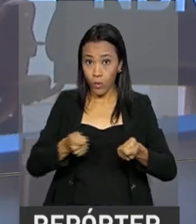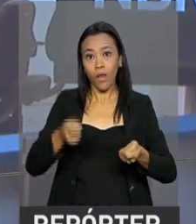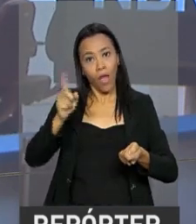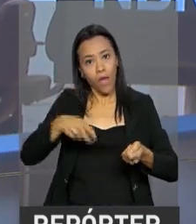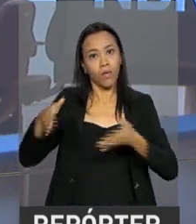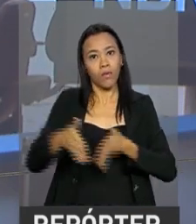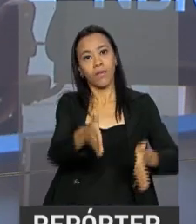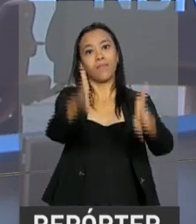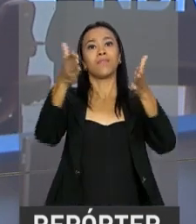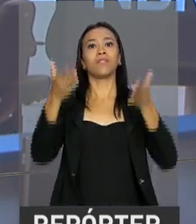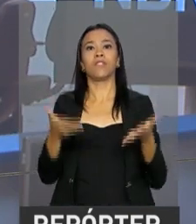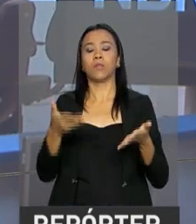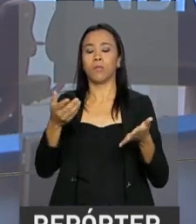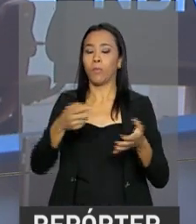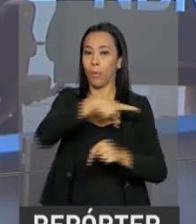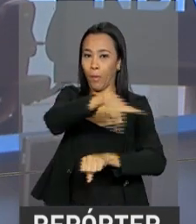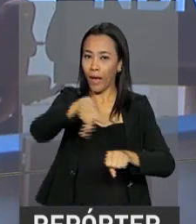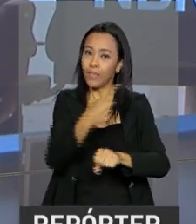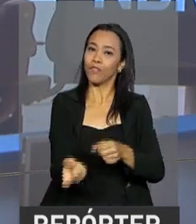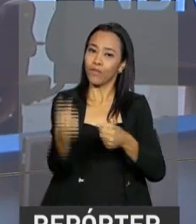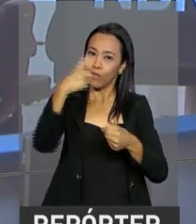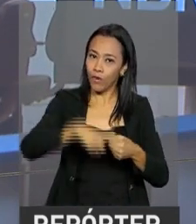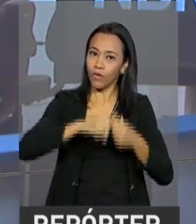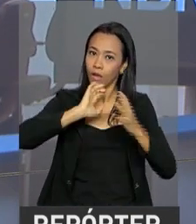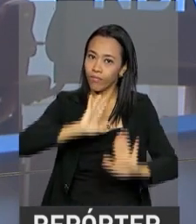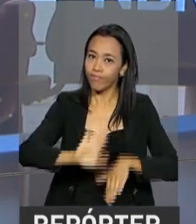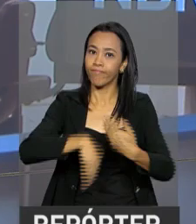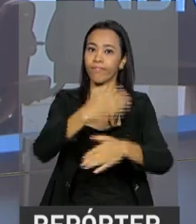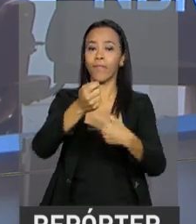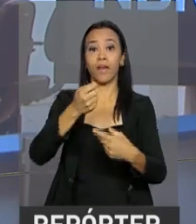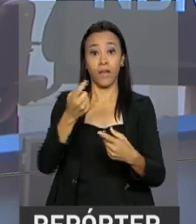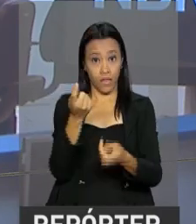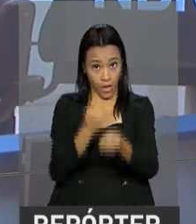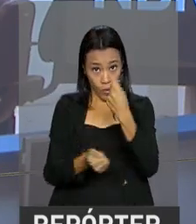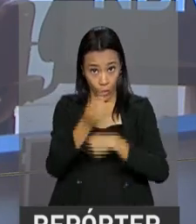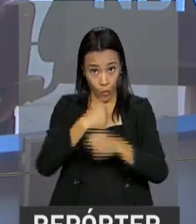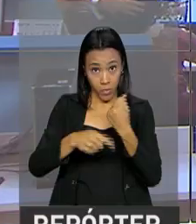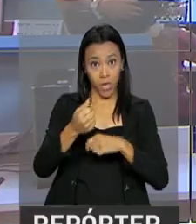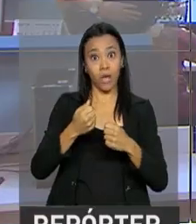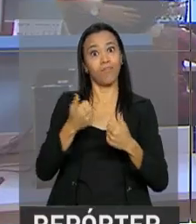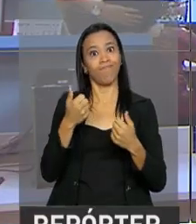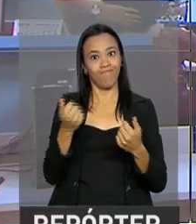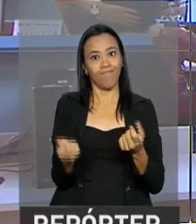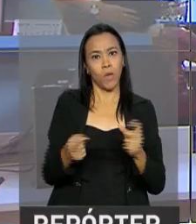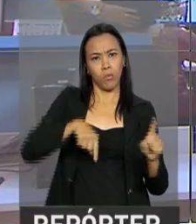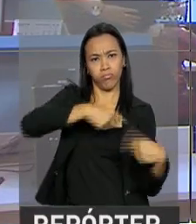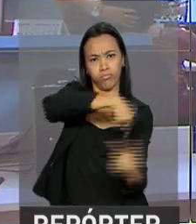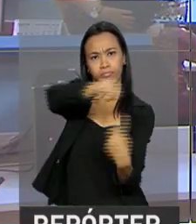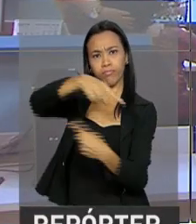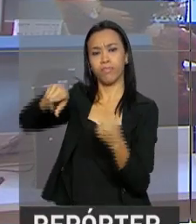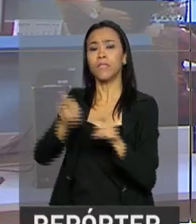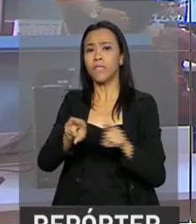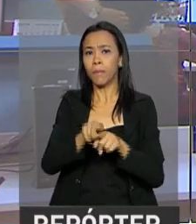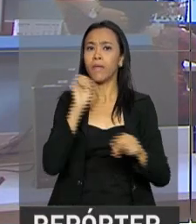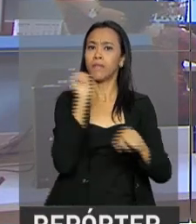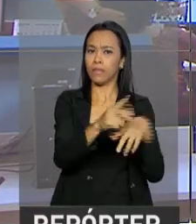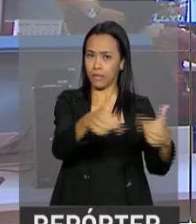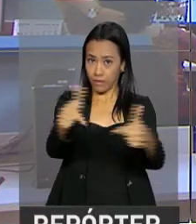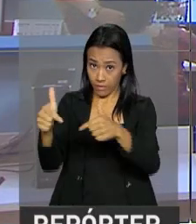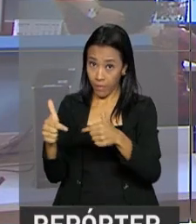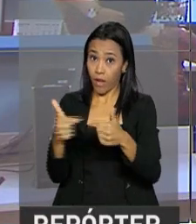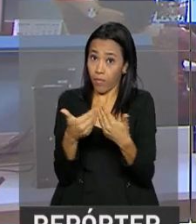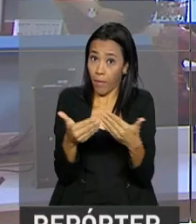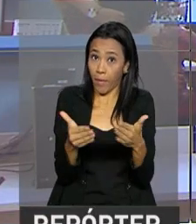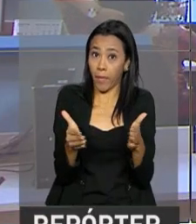o caminho para fazer o país voltar para crescer retomar a economia e o emprego a nossa equipe conversou com especialistas que